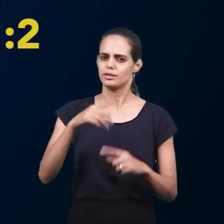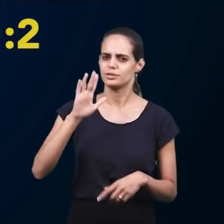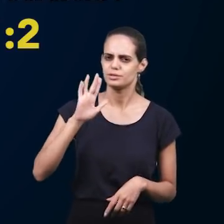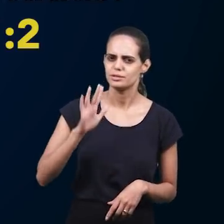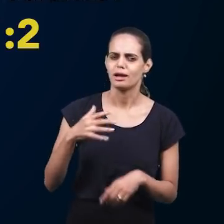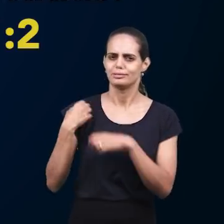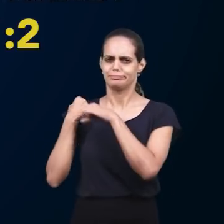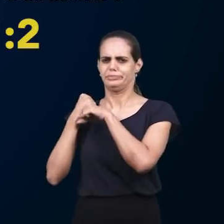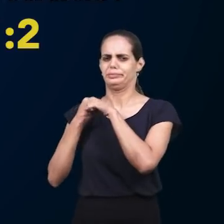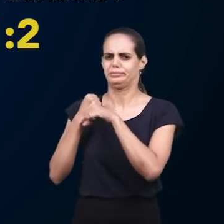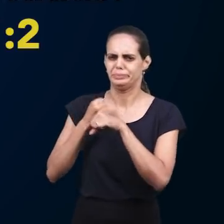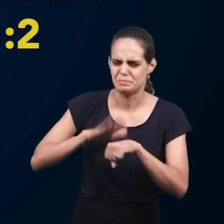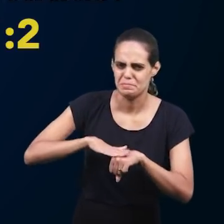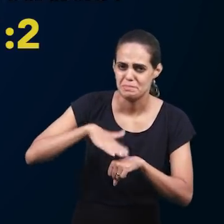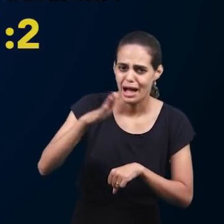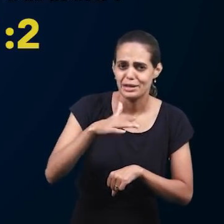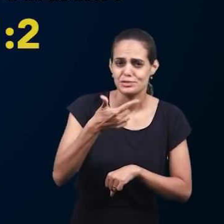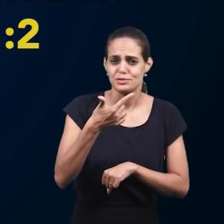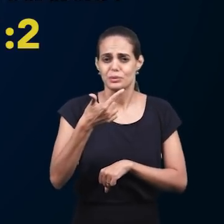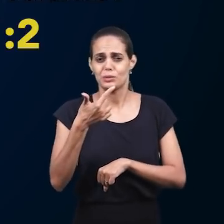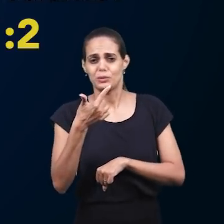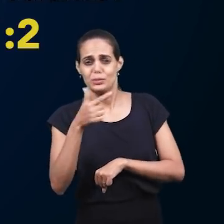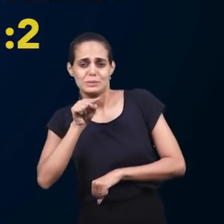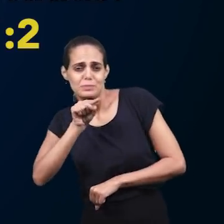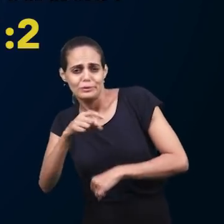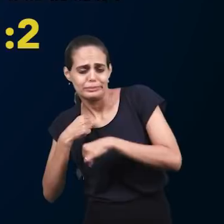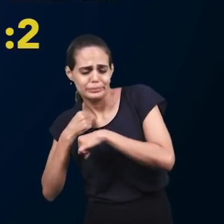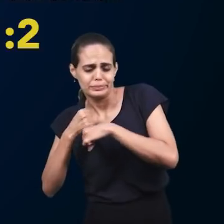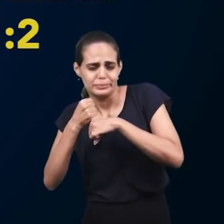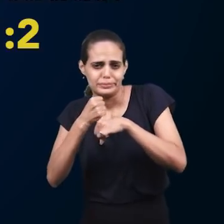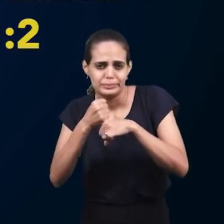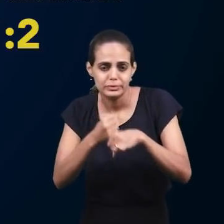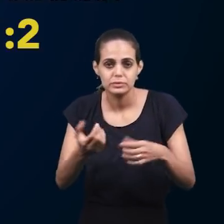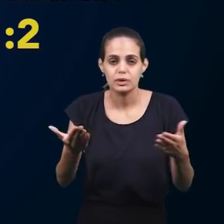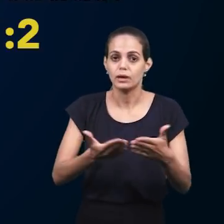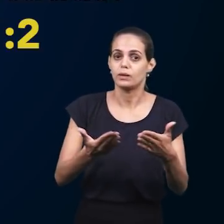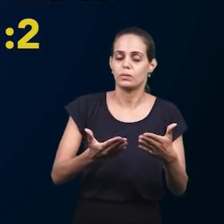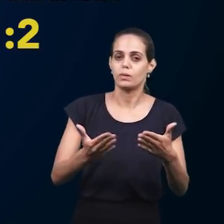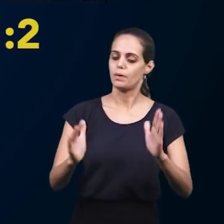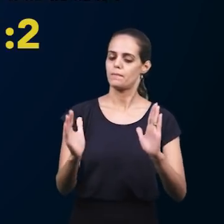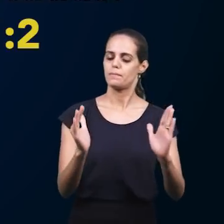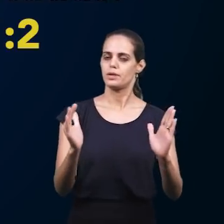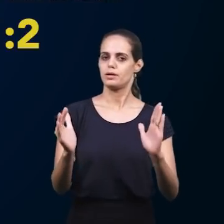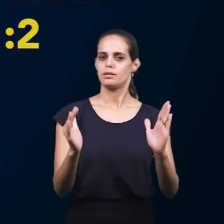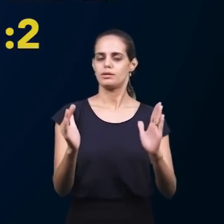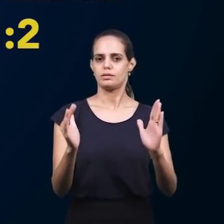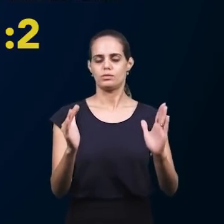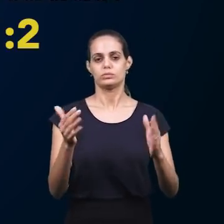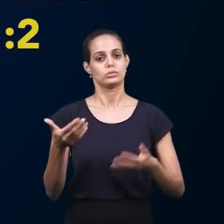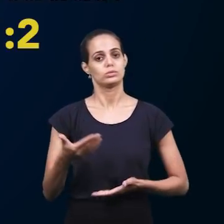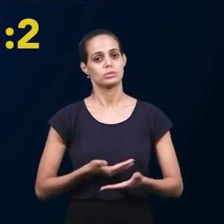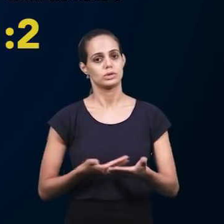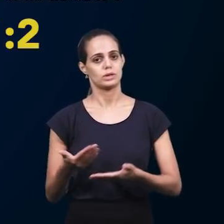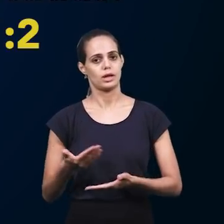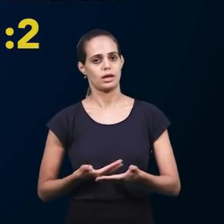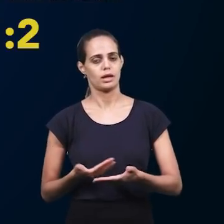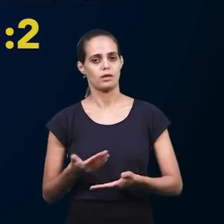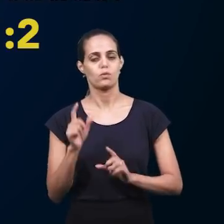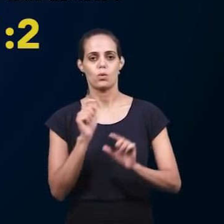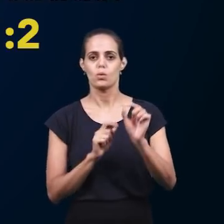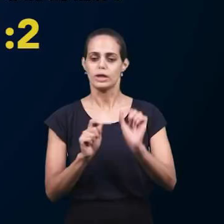anos. Né? Muita coisa passou e agora é o tempo da igreja, do servo, estender a sua mão para